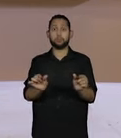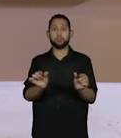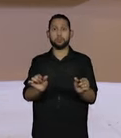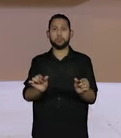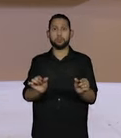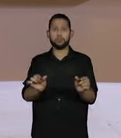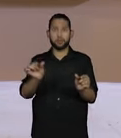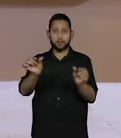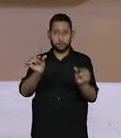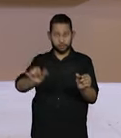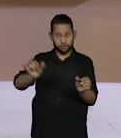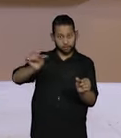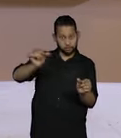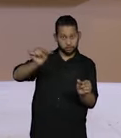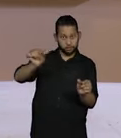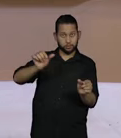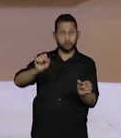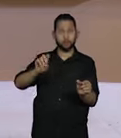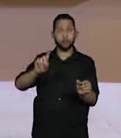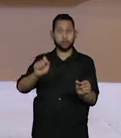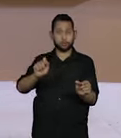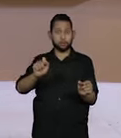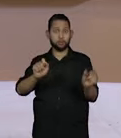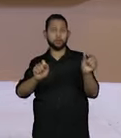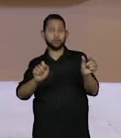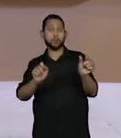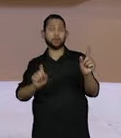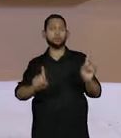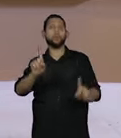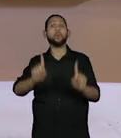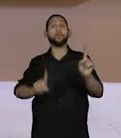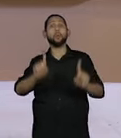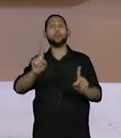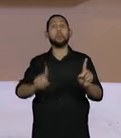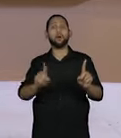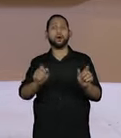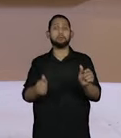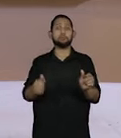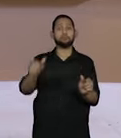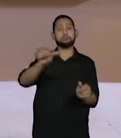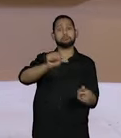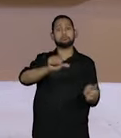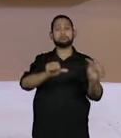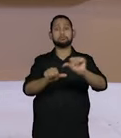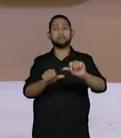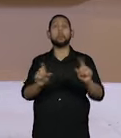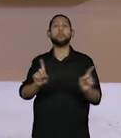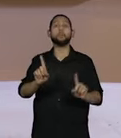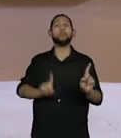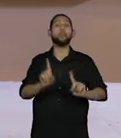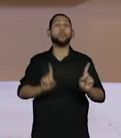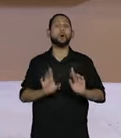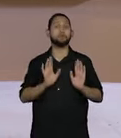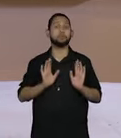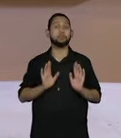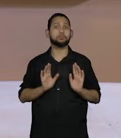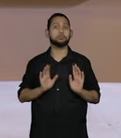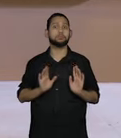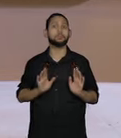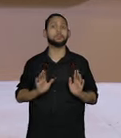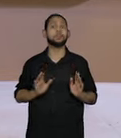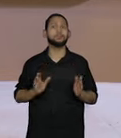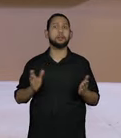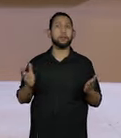de sódio, que é a soda cáustica, ou sulfato de cobre na soda cáustica. Vamos